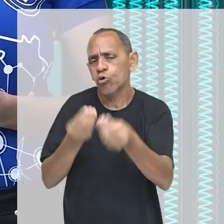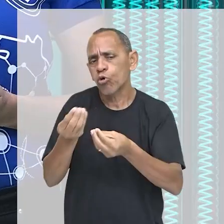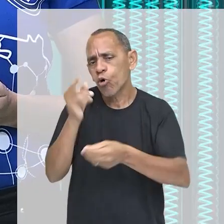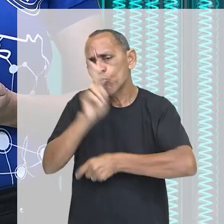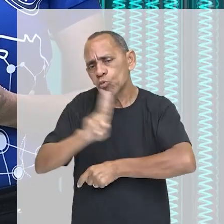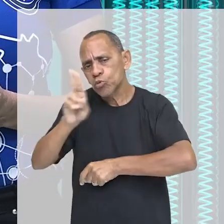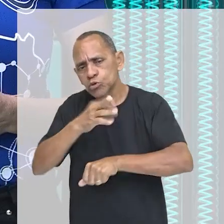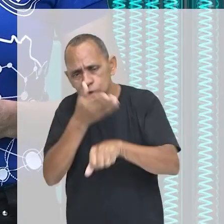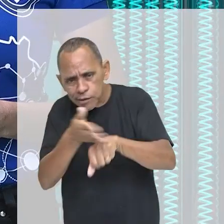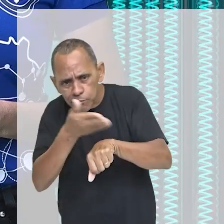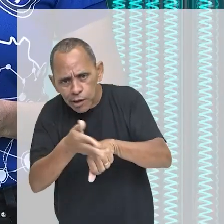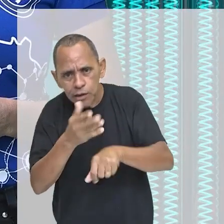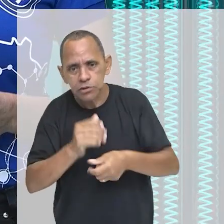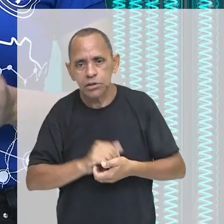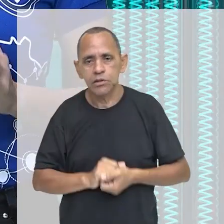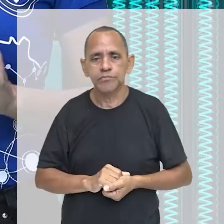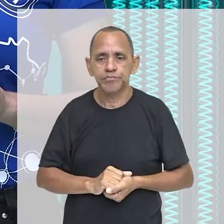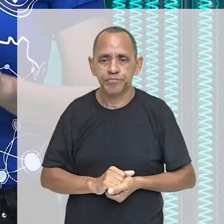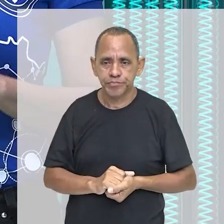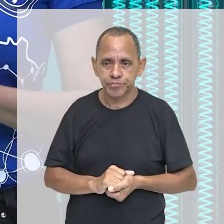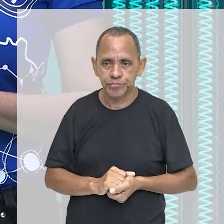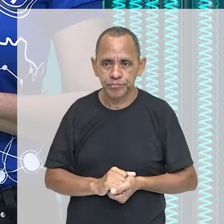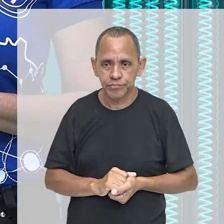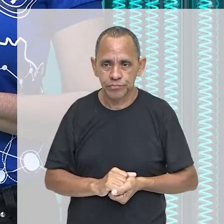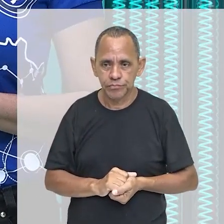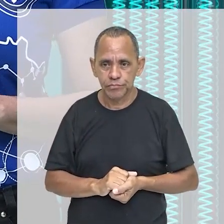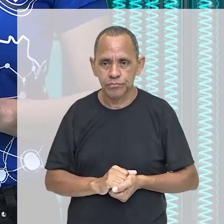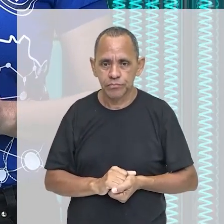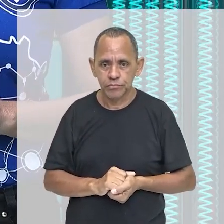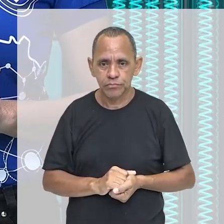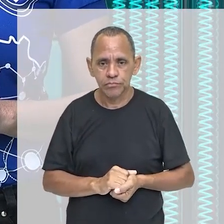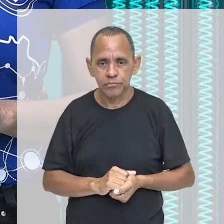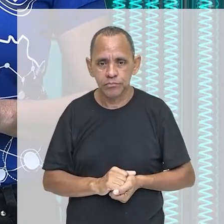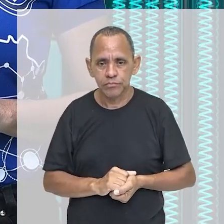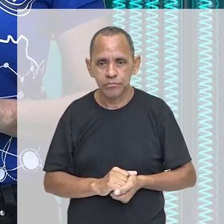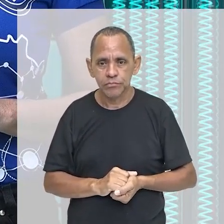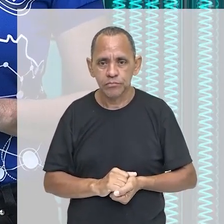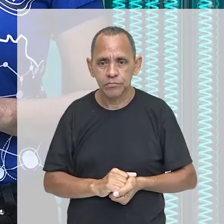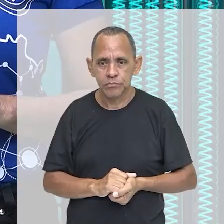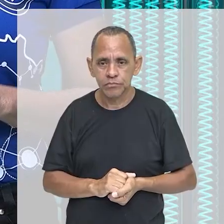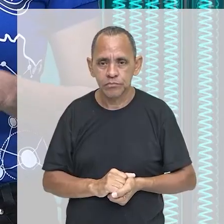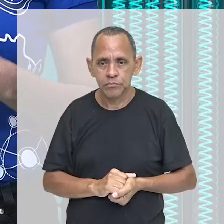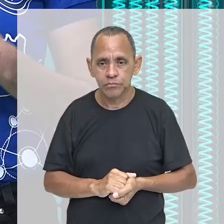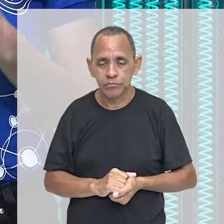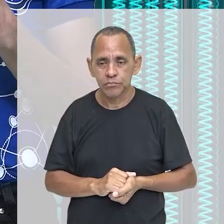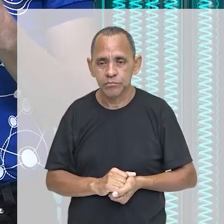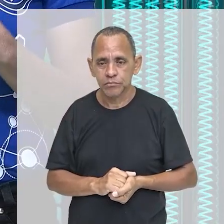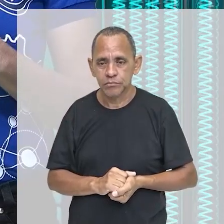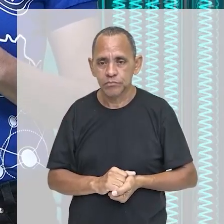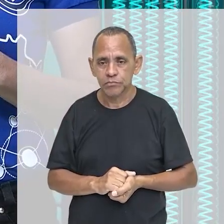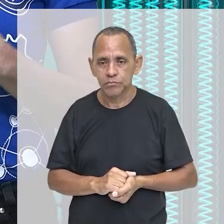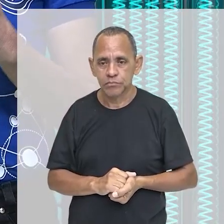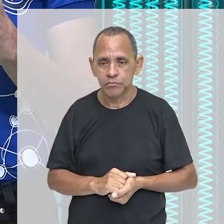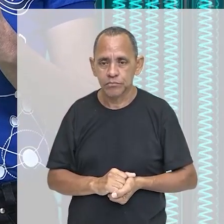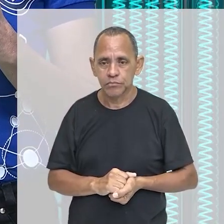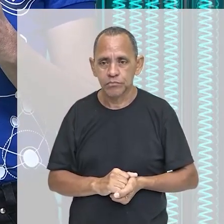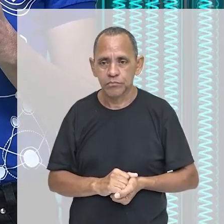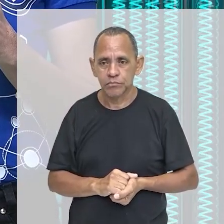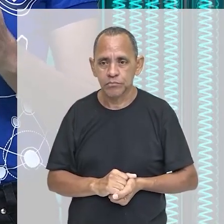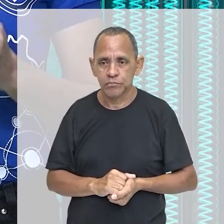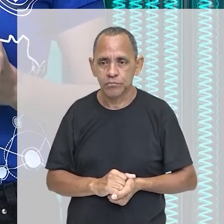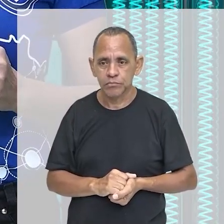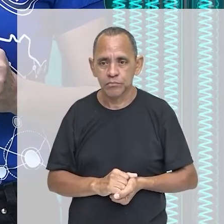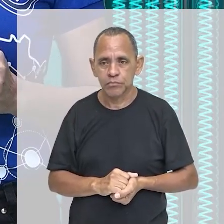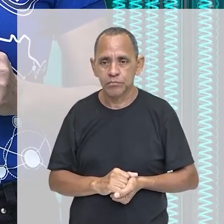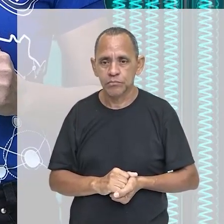na frase. Acompanhe. Então, nós temos aqui, ó, he is rich, he is unhappy. Opa, tem uma contradição aí